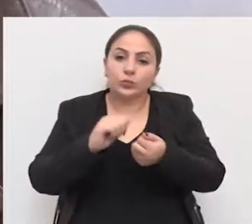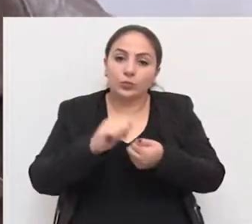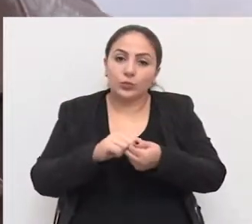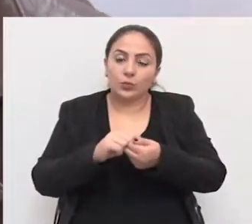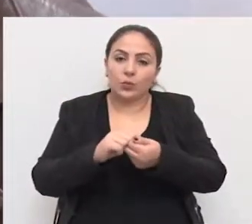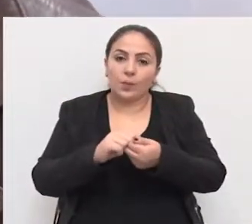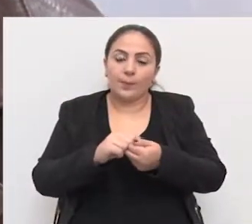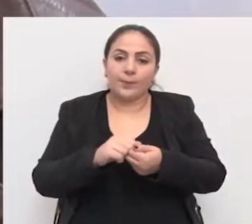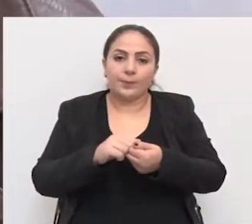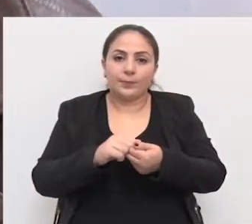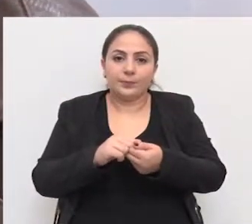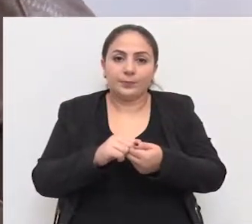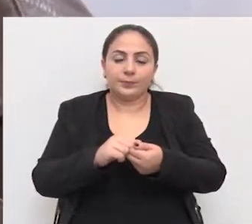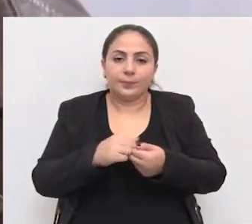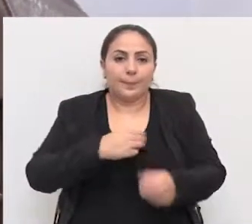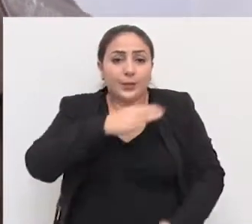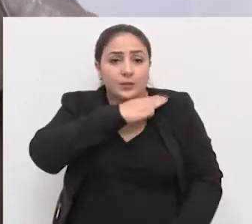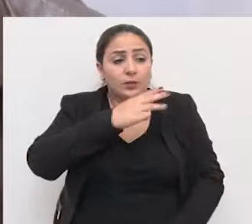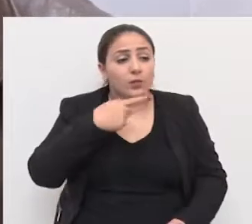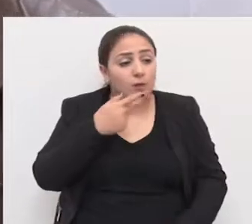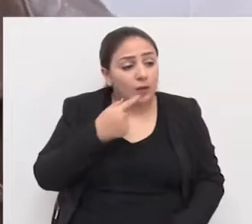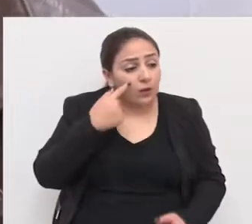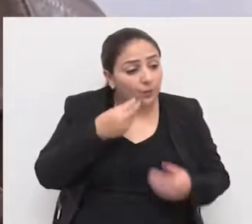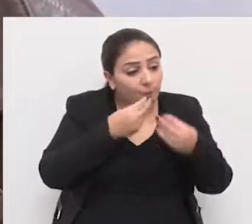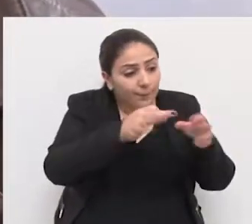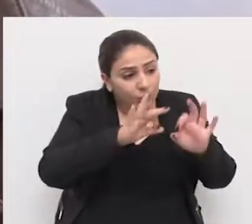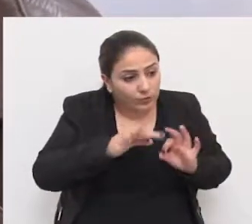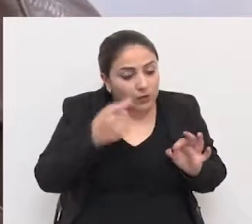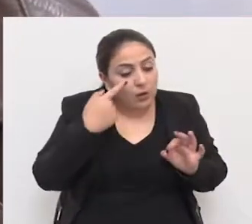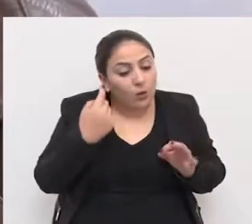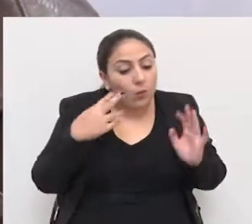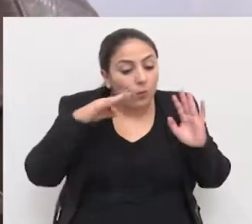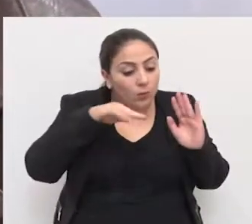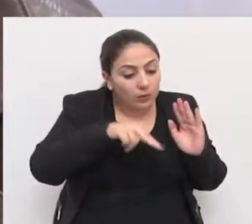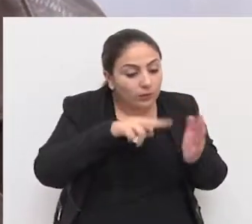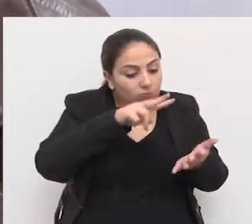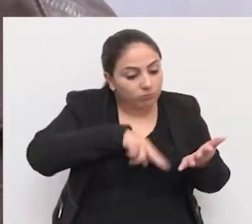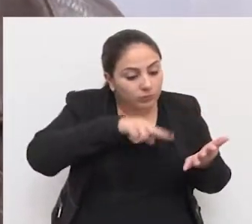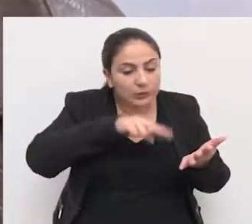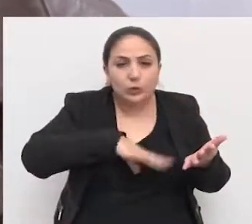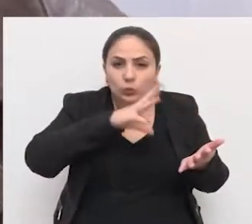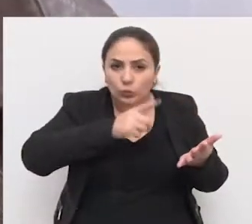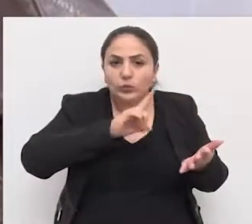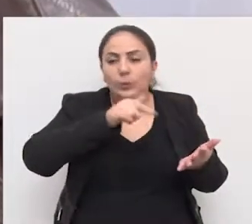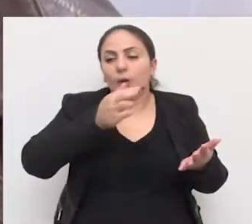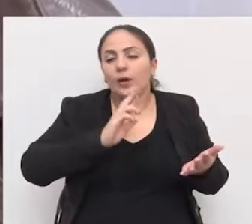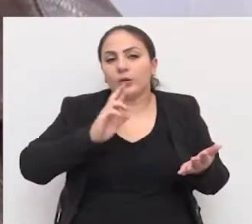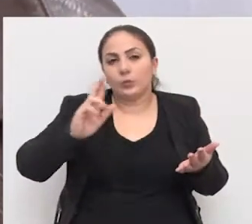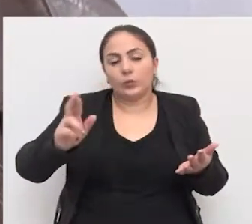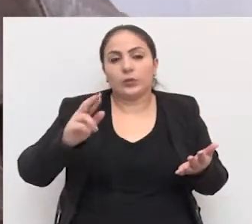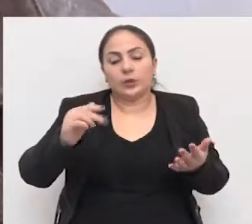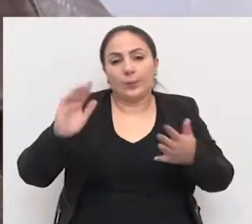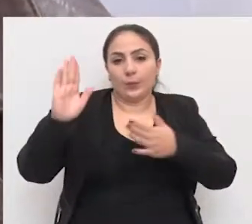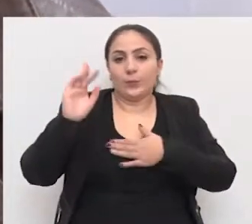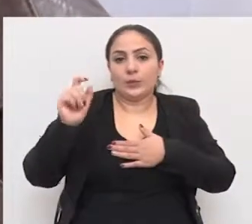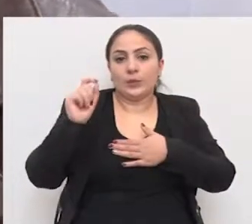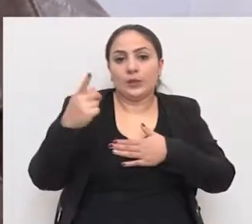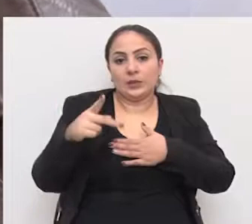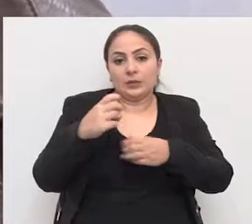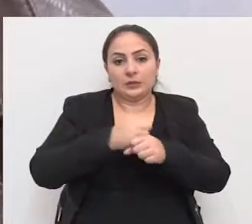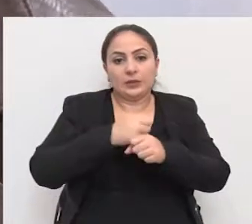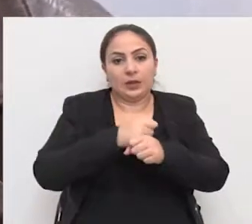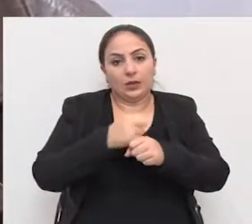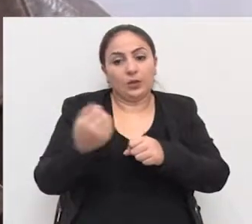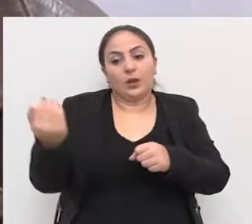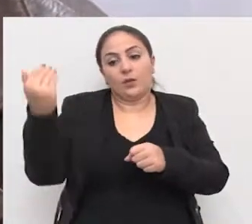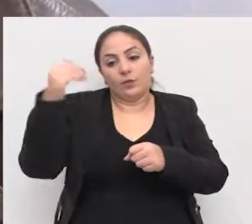ministro levei o projeto para ele disse que vai olhar com carinho esse projeto, vai me dar o retorno e me prometeu que